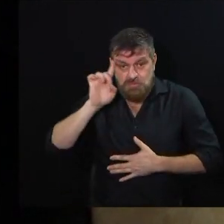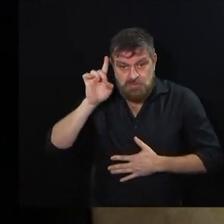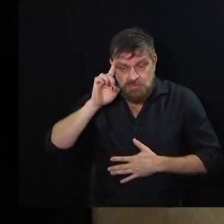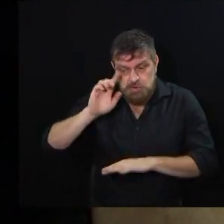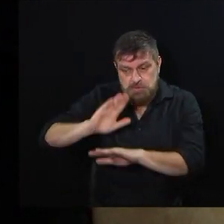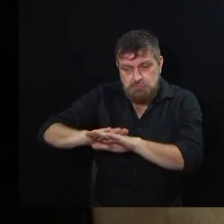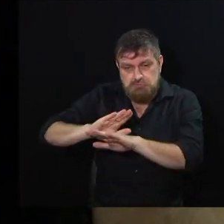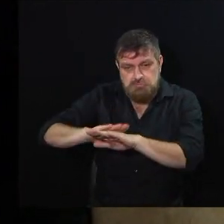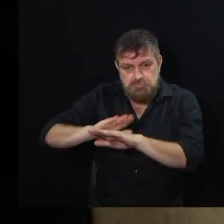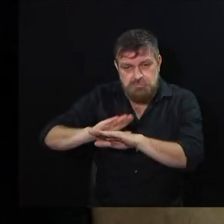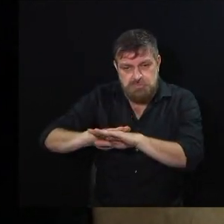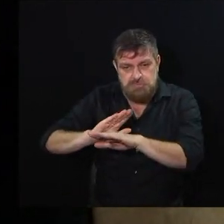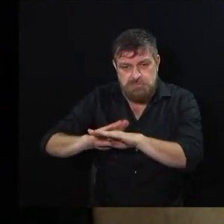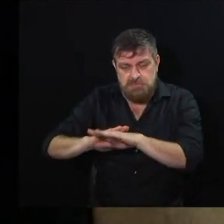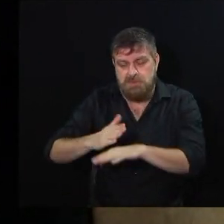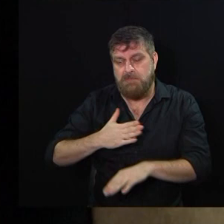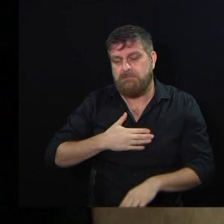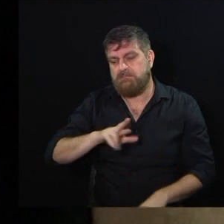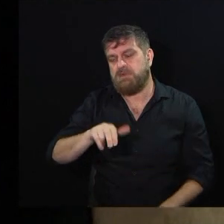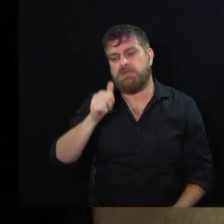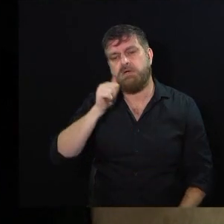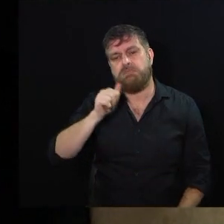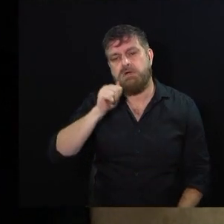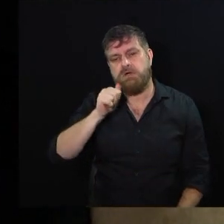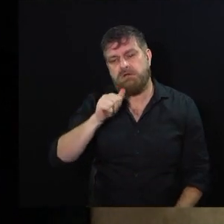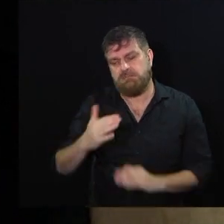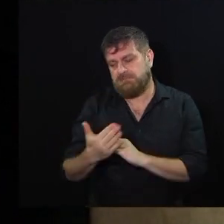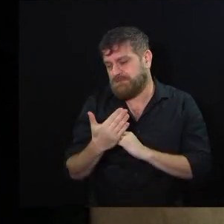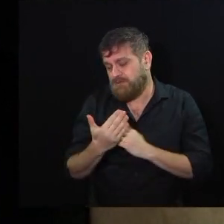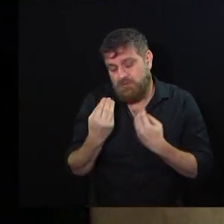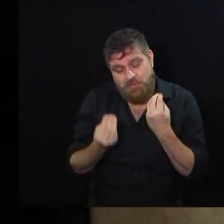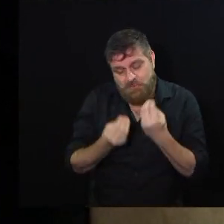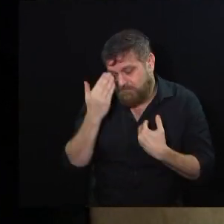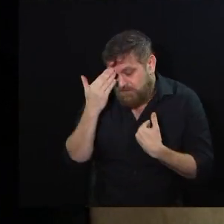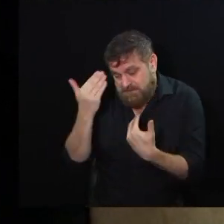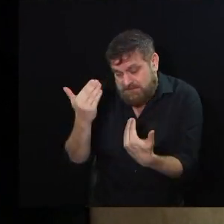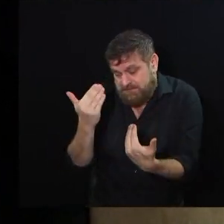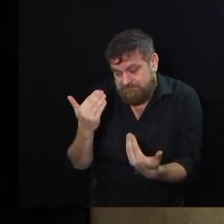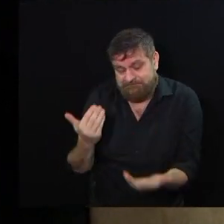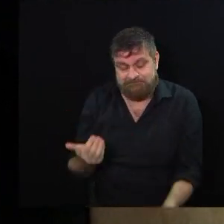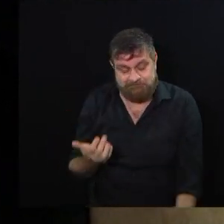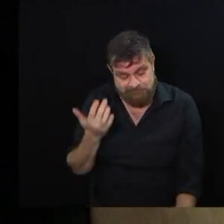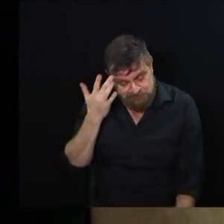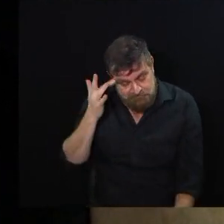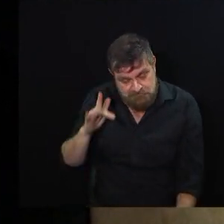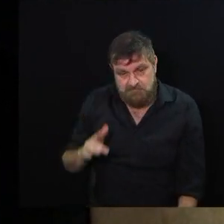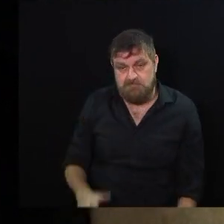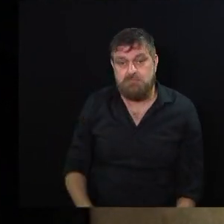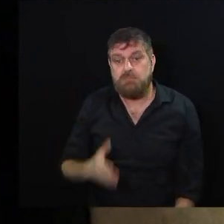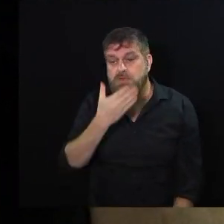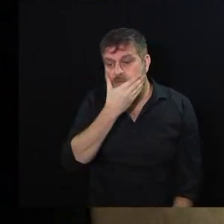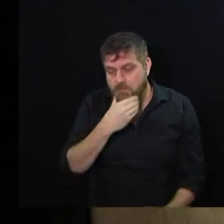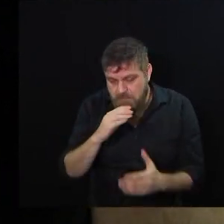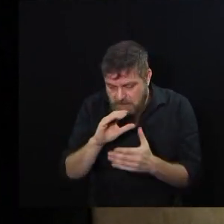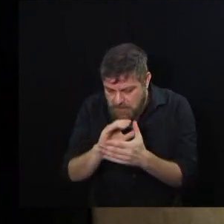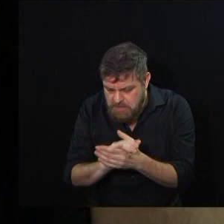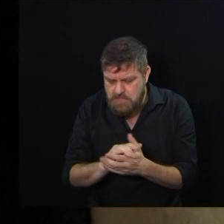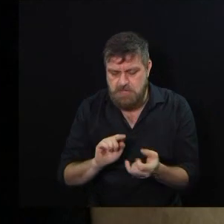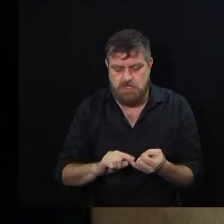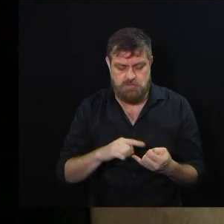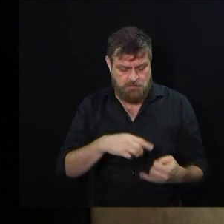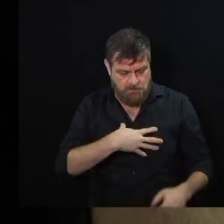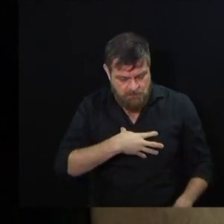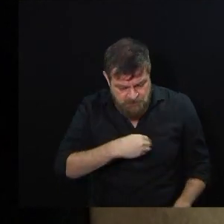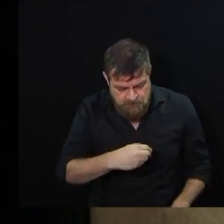muito aqui. Não sei nem como agradecer. Né? Meu marido, meus filhos que também estão me ajudando, que leva